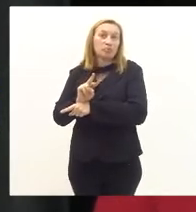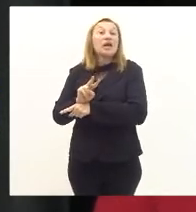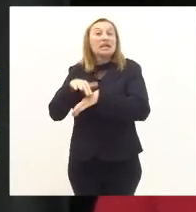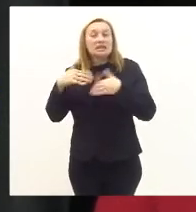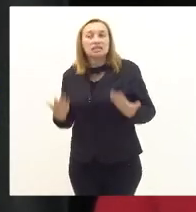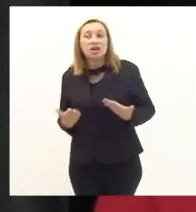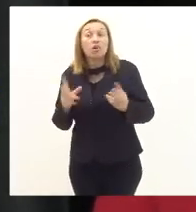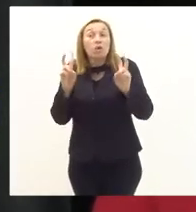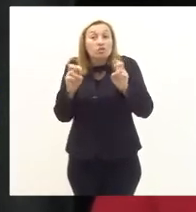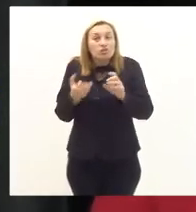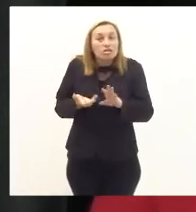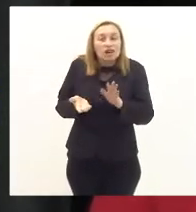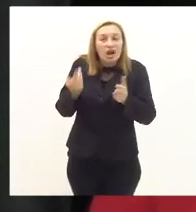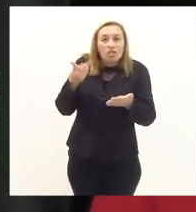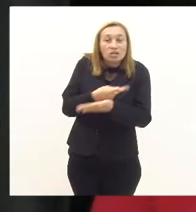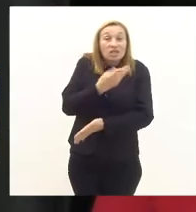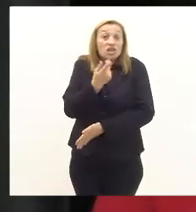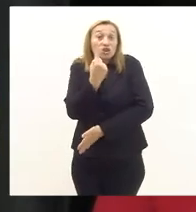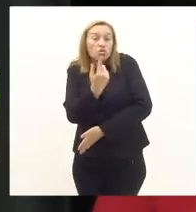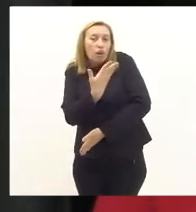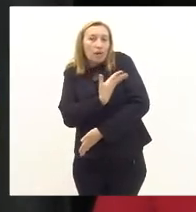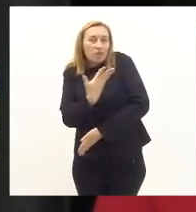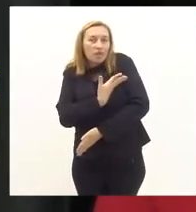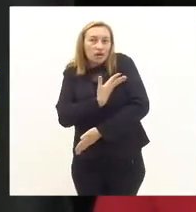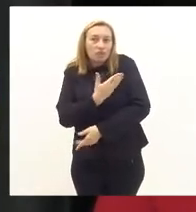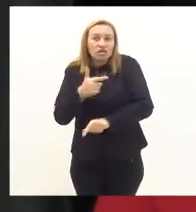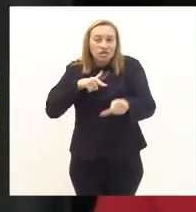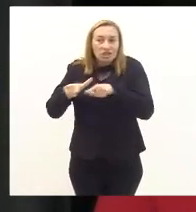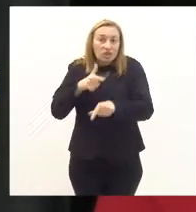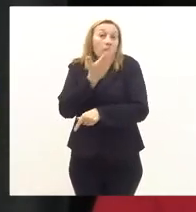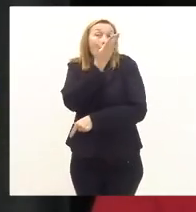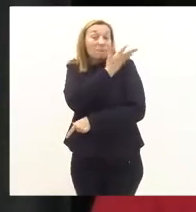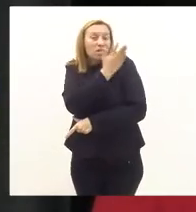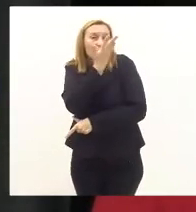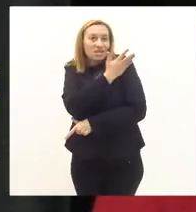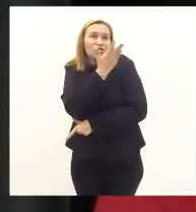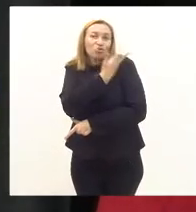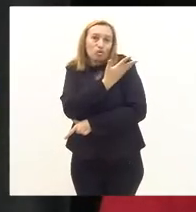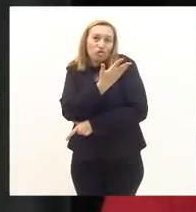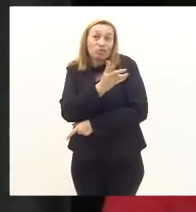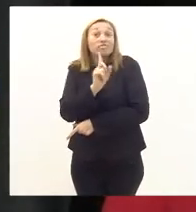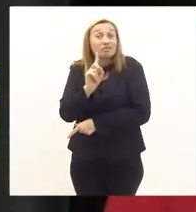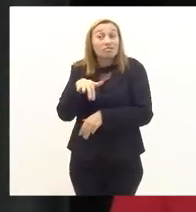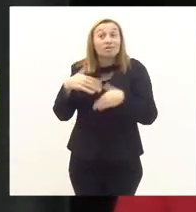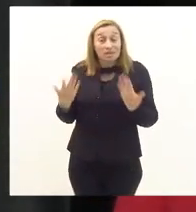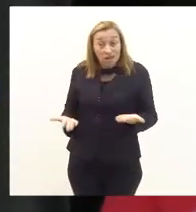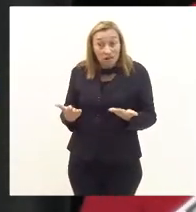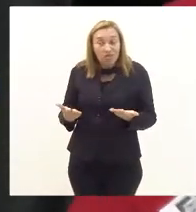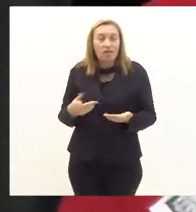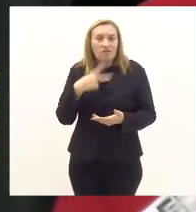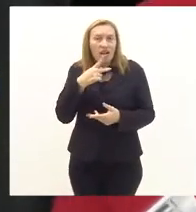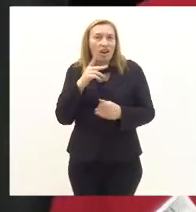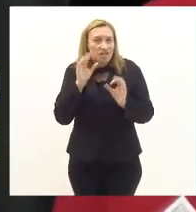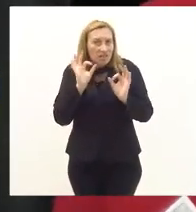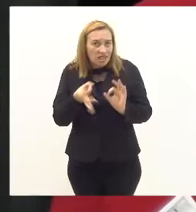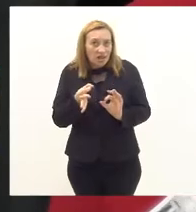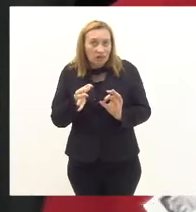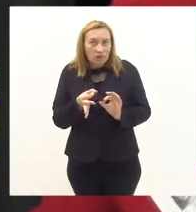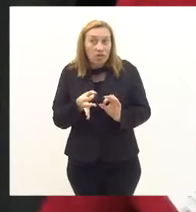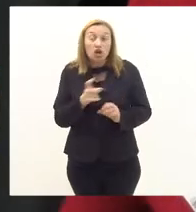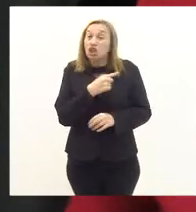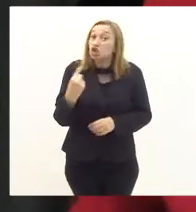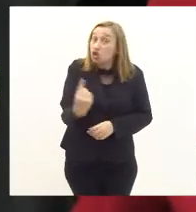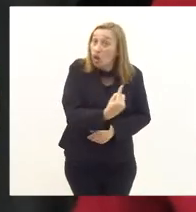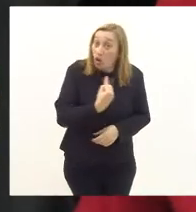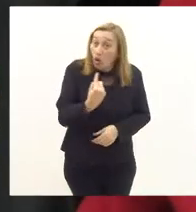isso foi um caso que aconteceu de um colega de trabalho preconceituoso. Não é? Então, isso tem que ficar bem claro. E